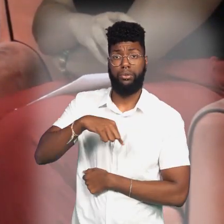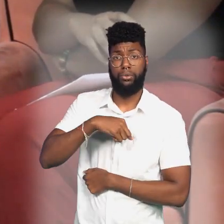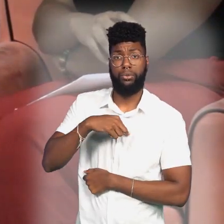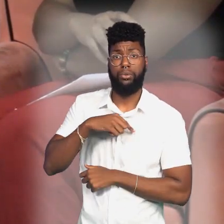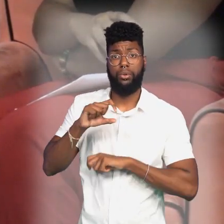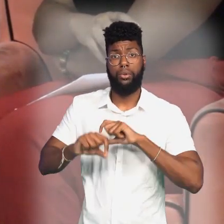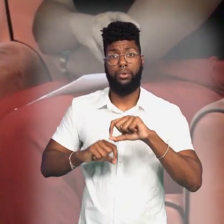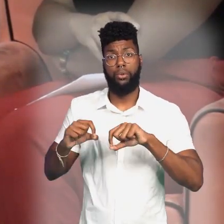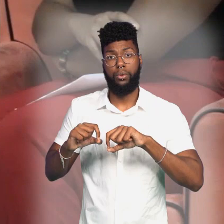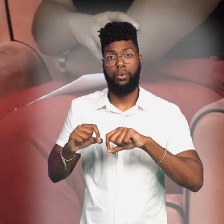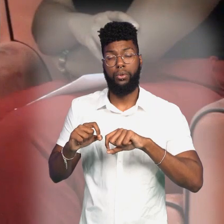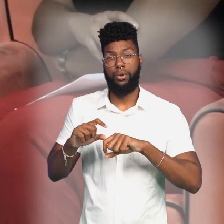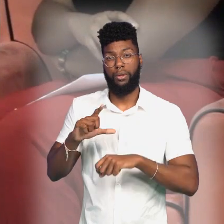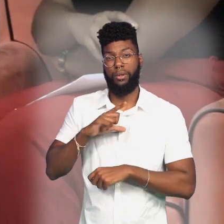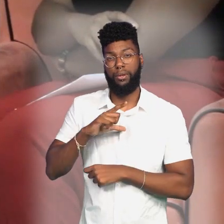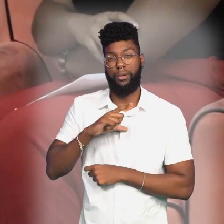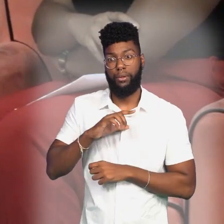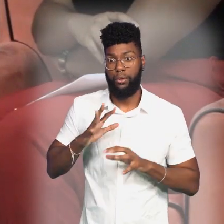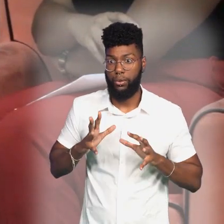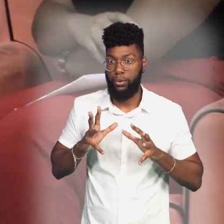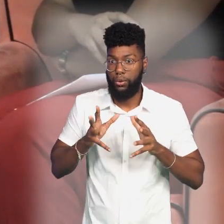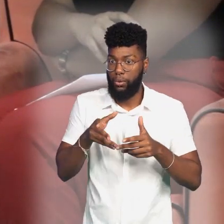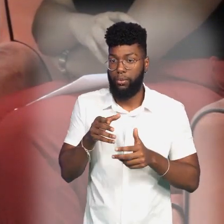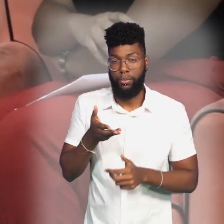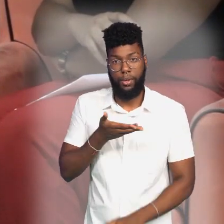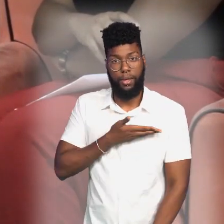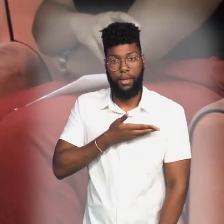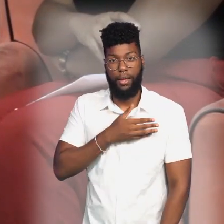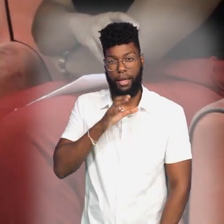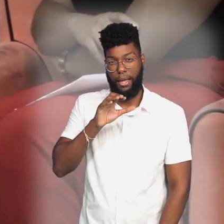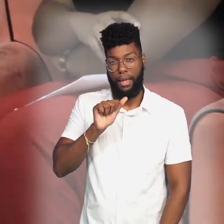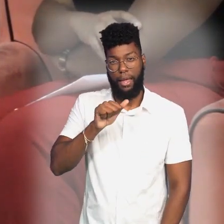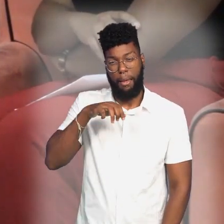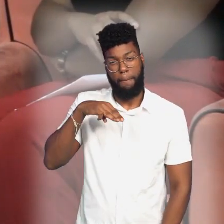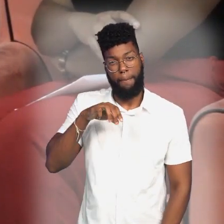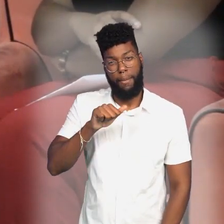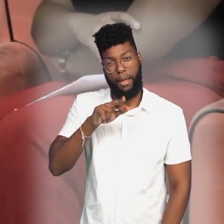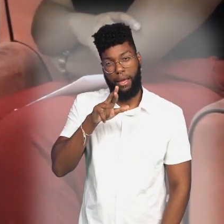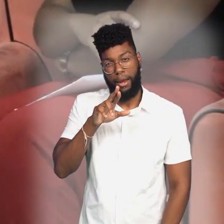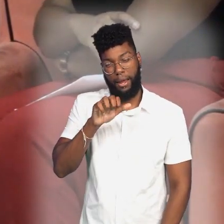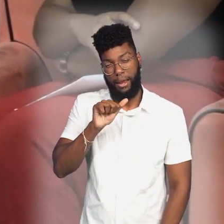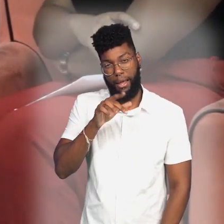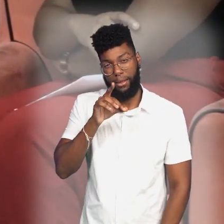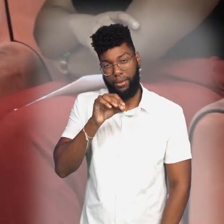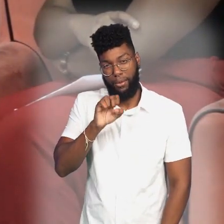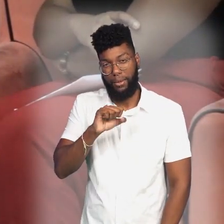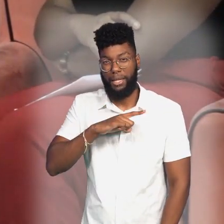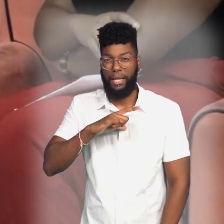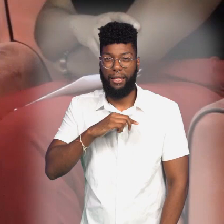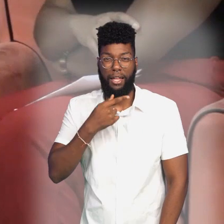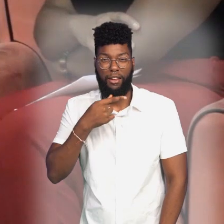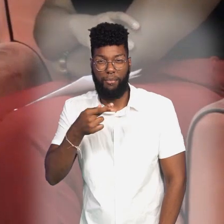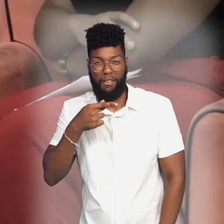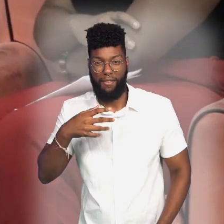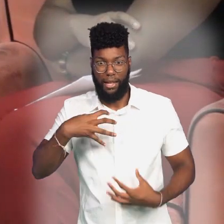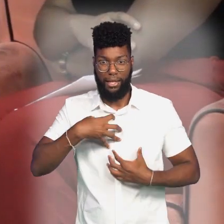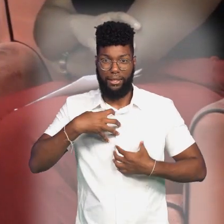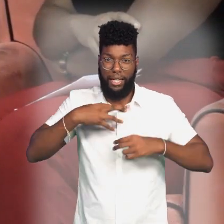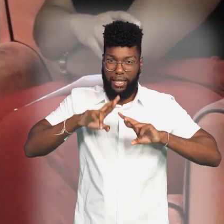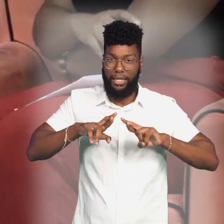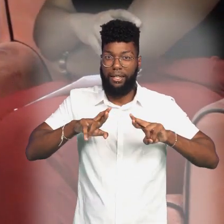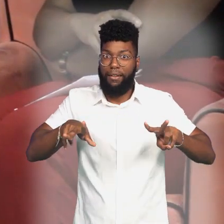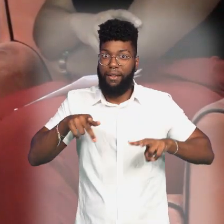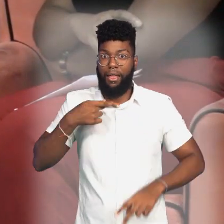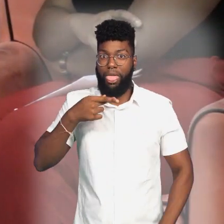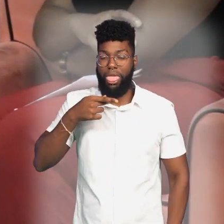eles se chamavam de camarada, todo mundo é camaradas, como eles falam, com aquele sotaque bem carregado em português. Então,